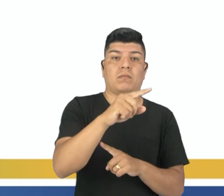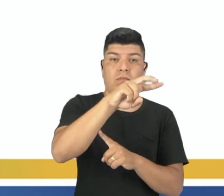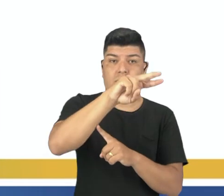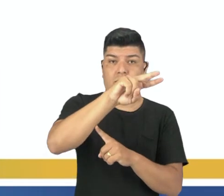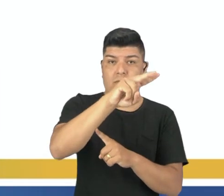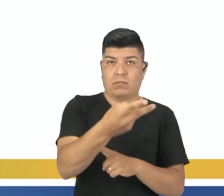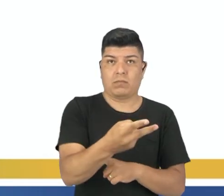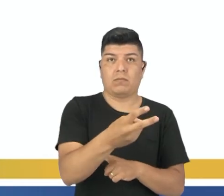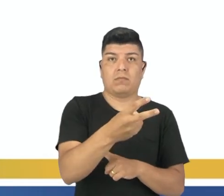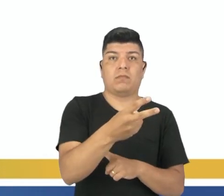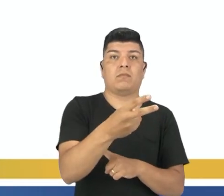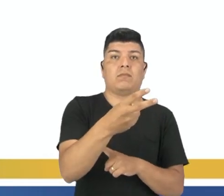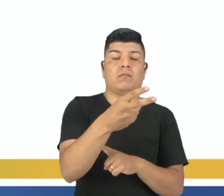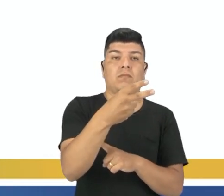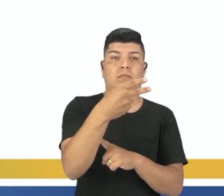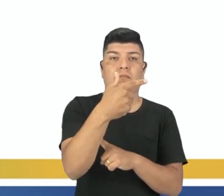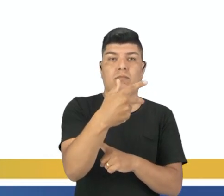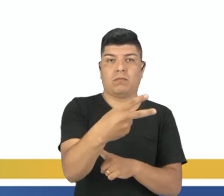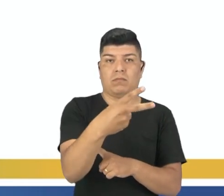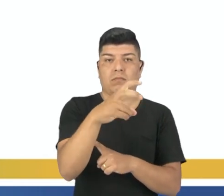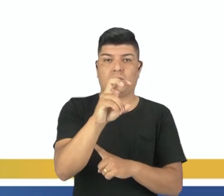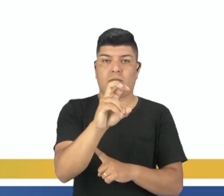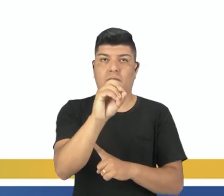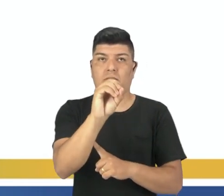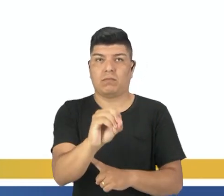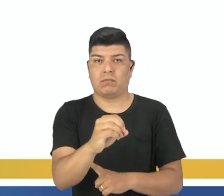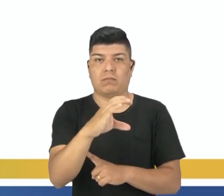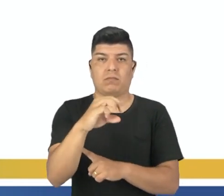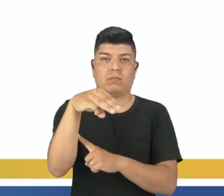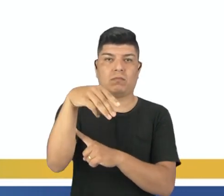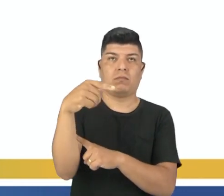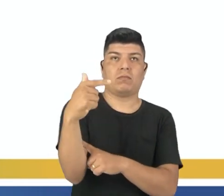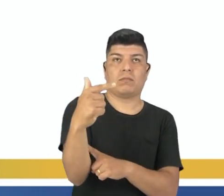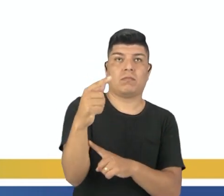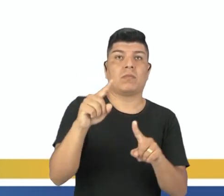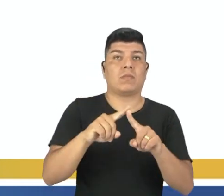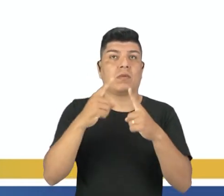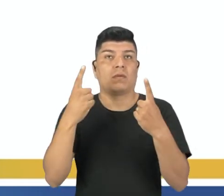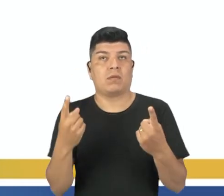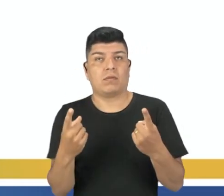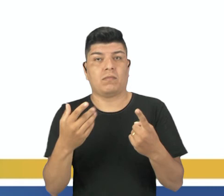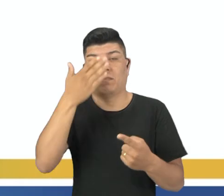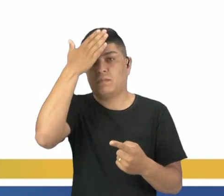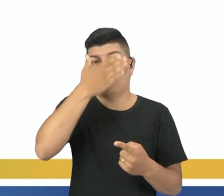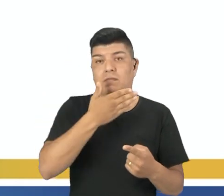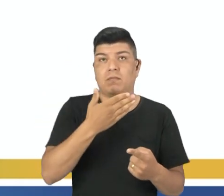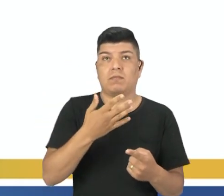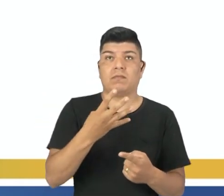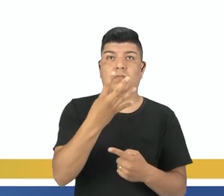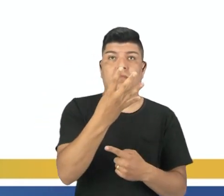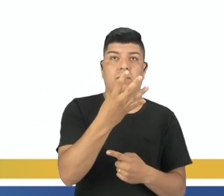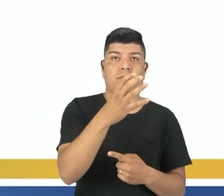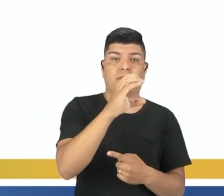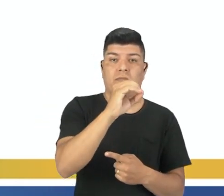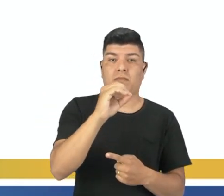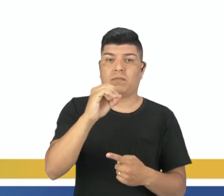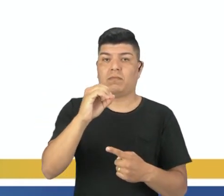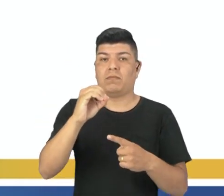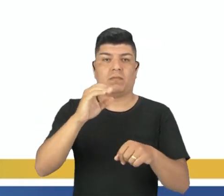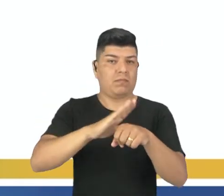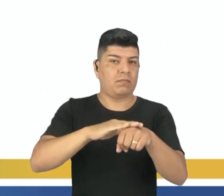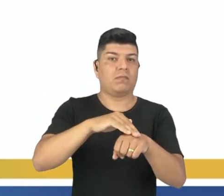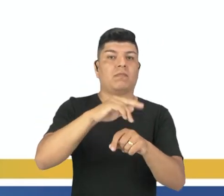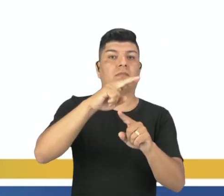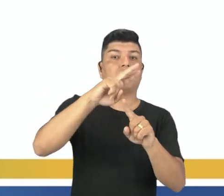2.250 centímetros quadrados muito bem mas a área real dessa frente é 400 vezes a